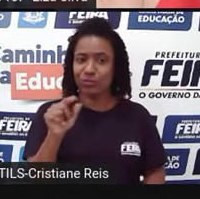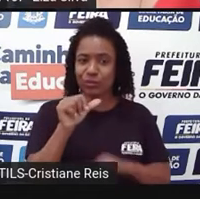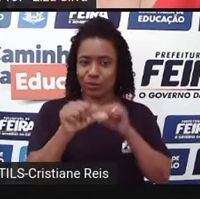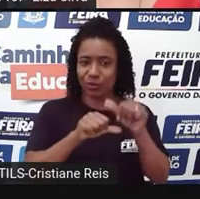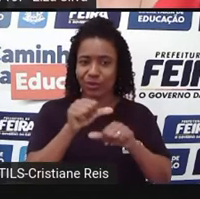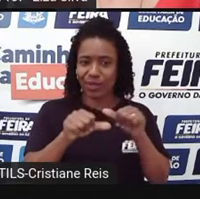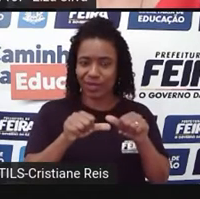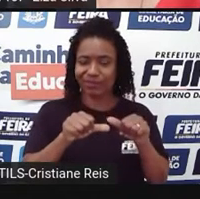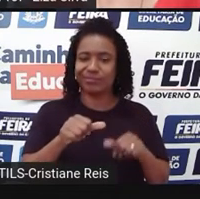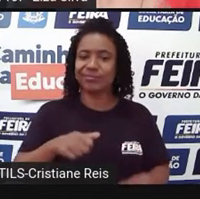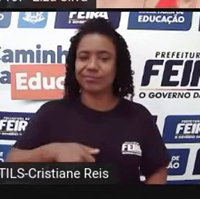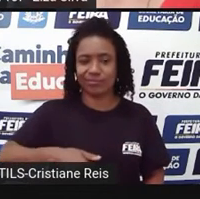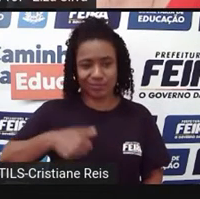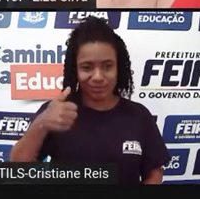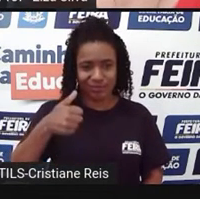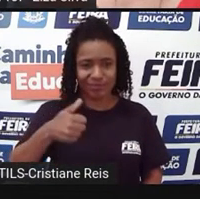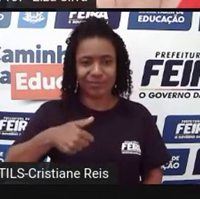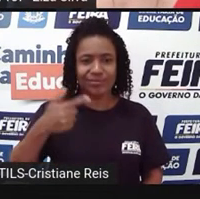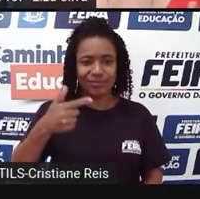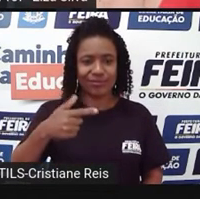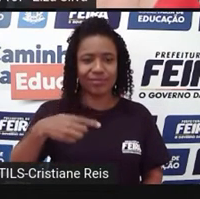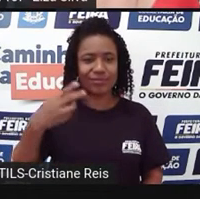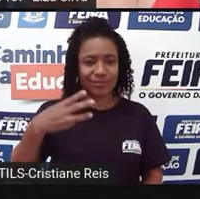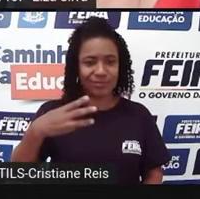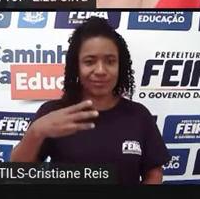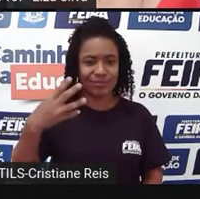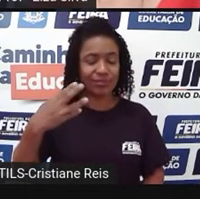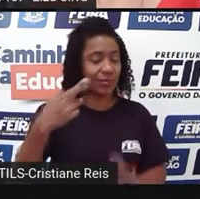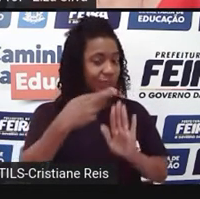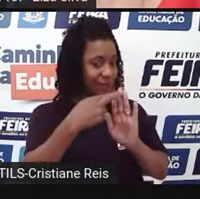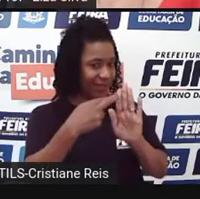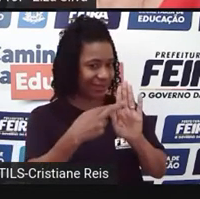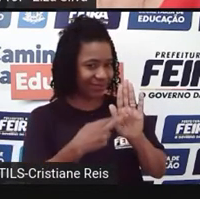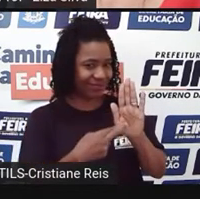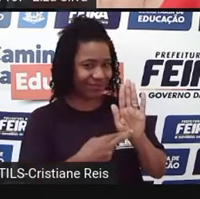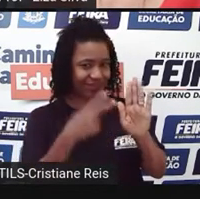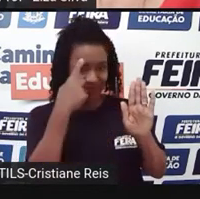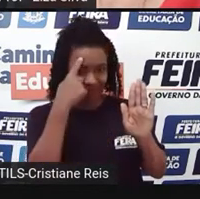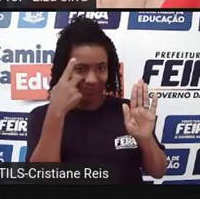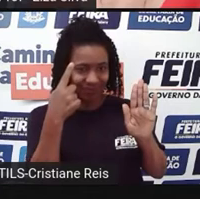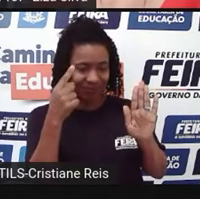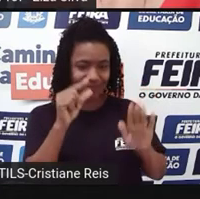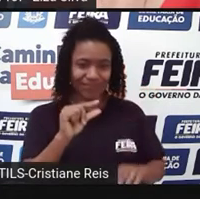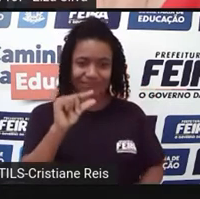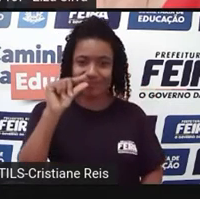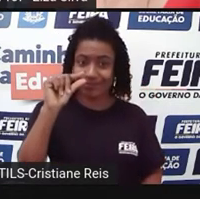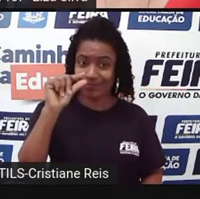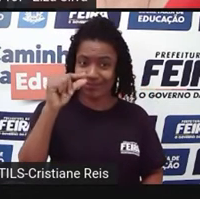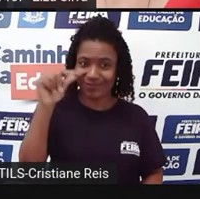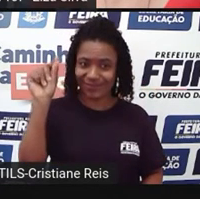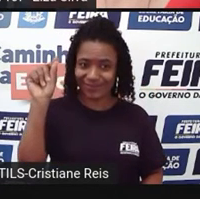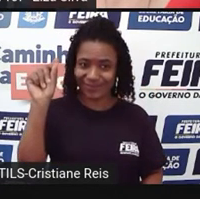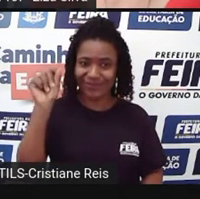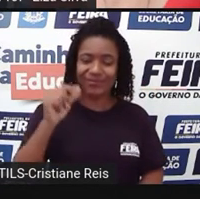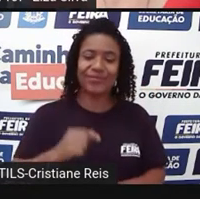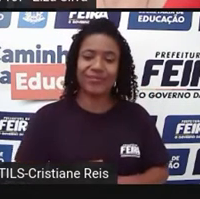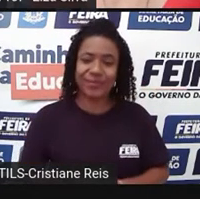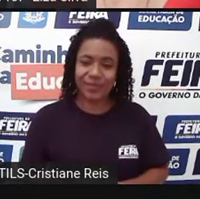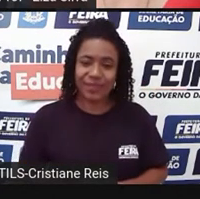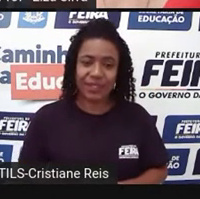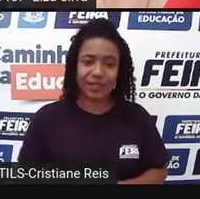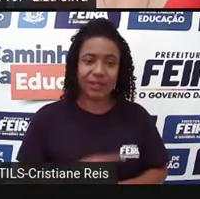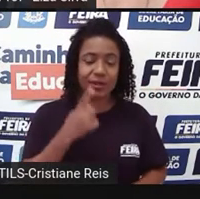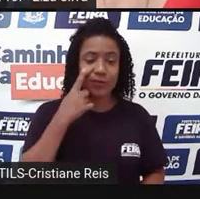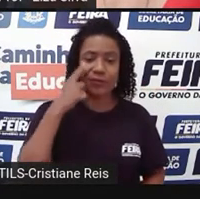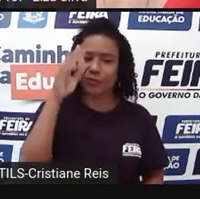em forma ordinal seguindo as regras que eu já coloquei no interior mente bom então Observe que aqui na tabela